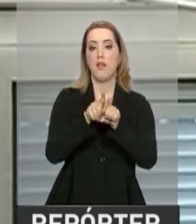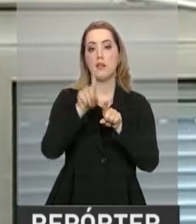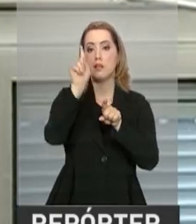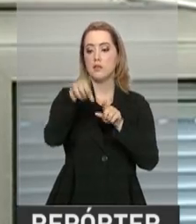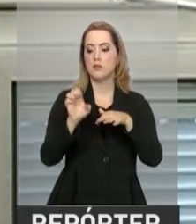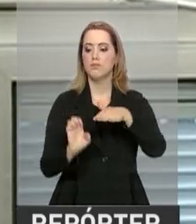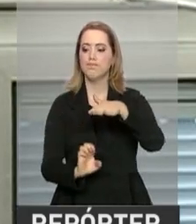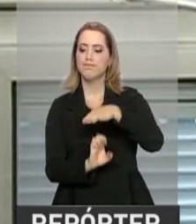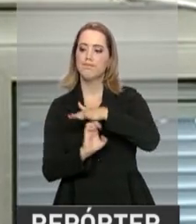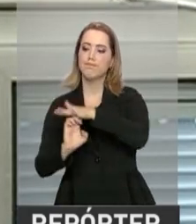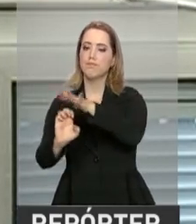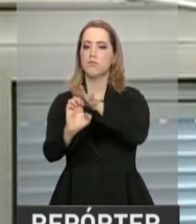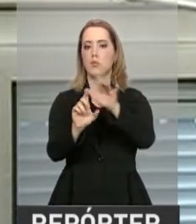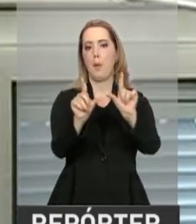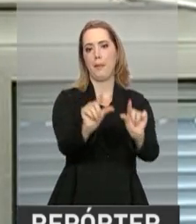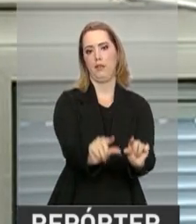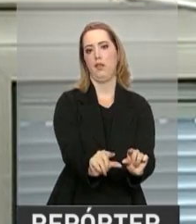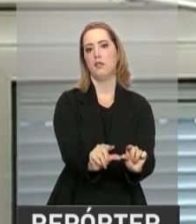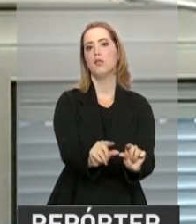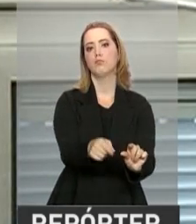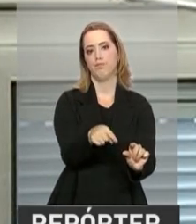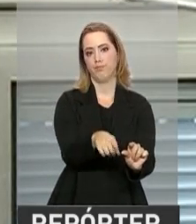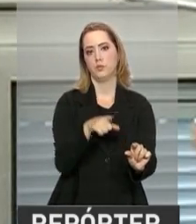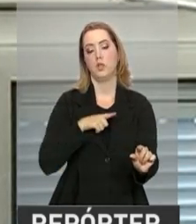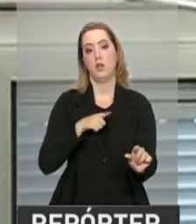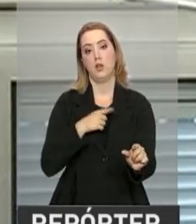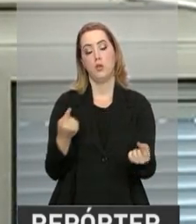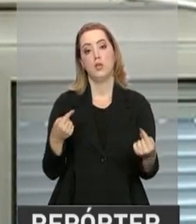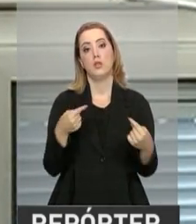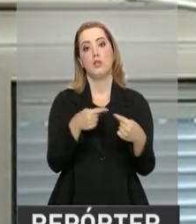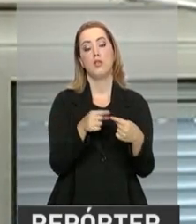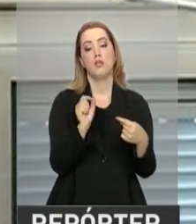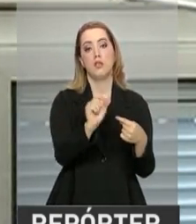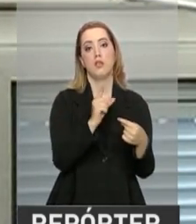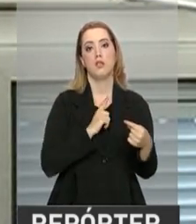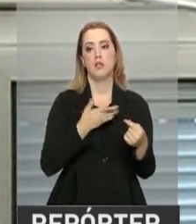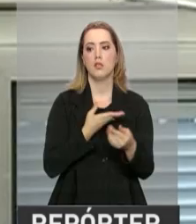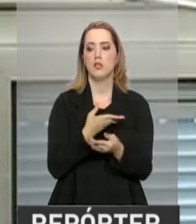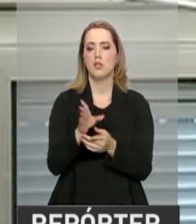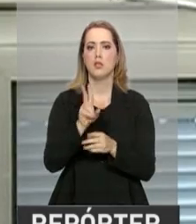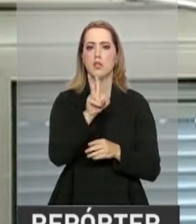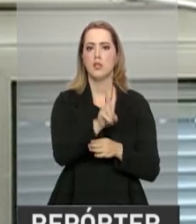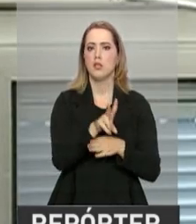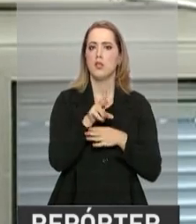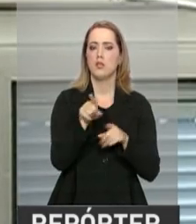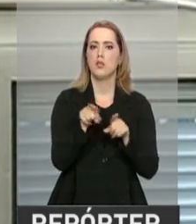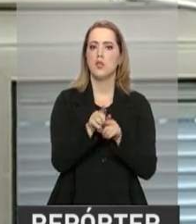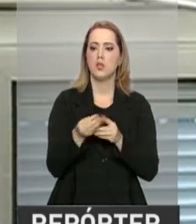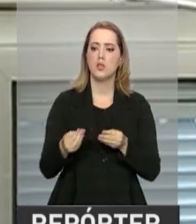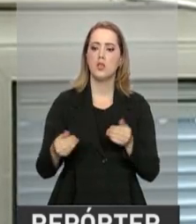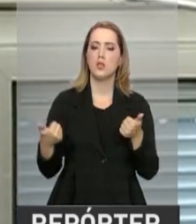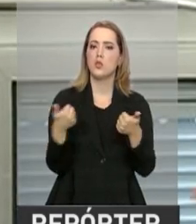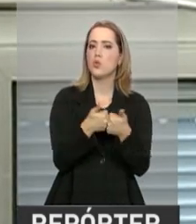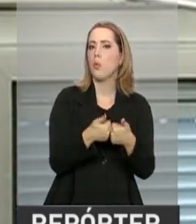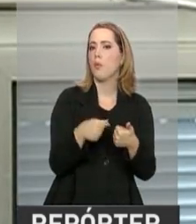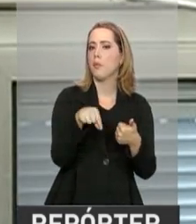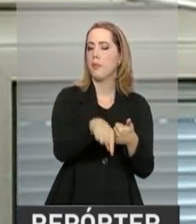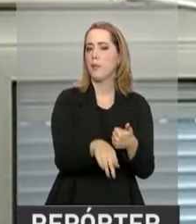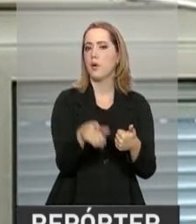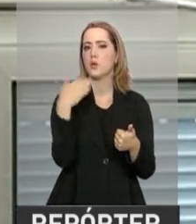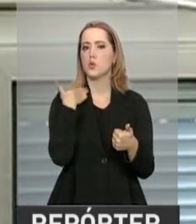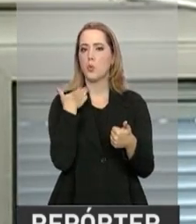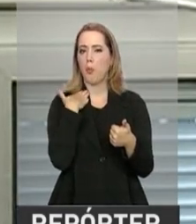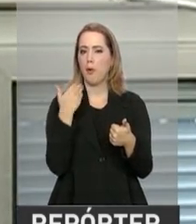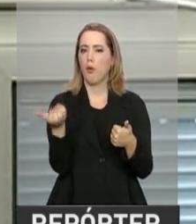buscando canais mais diretos de atendimento não necessariamente emprestar diretamente mas ser mais efetivo chegar mais perto nós estamos